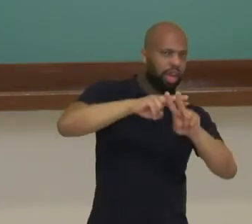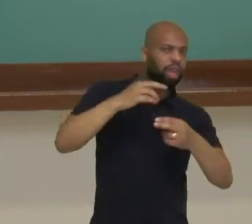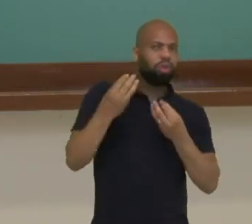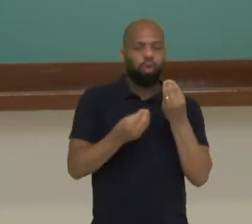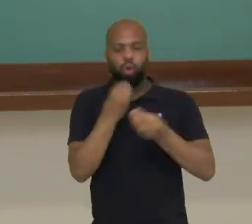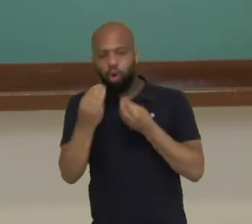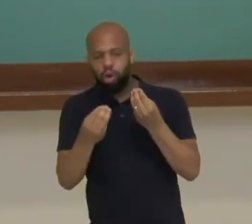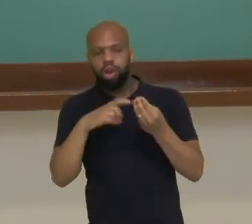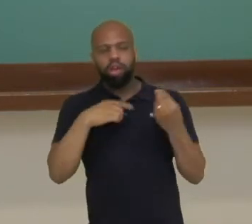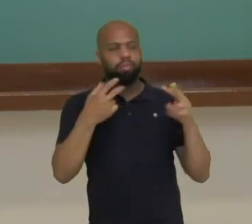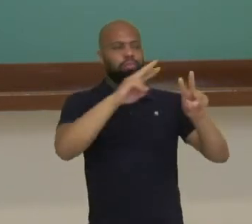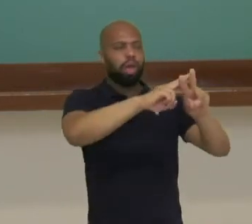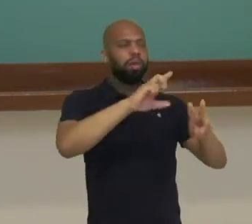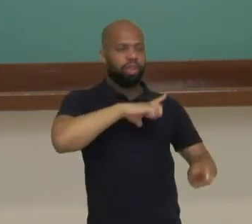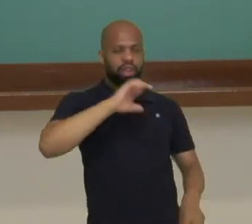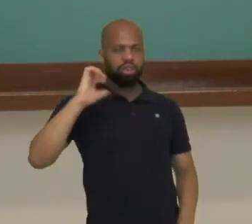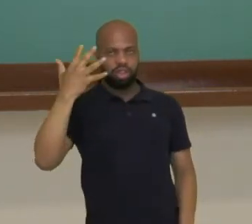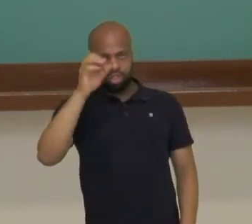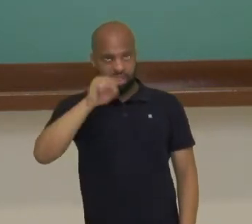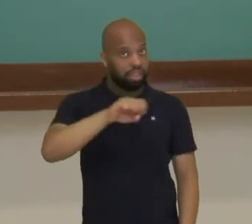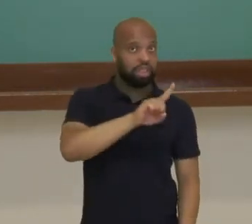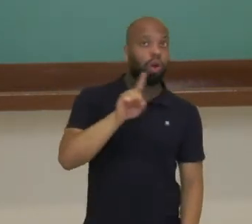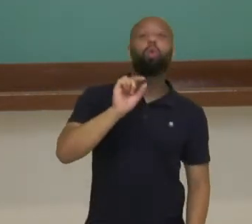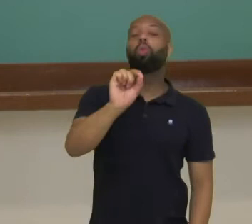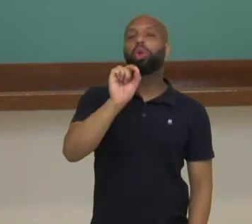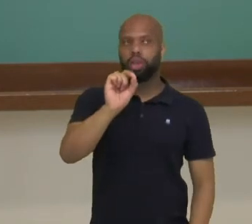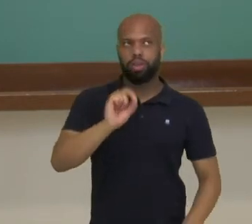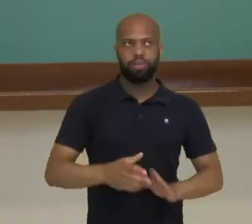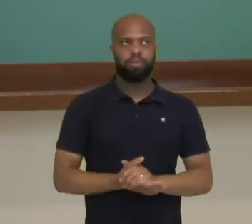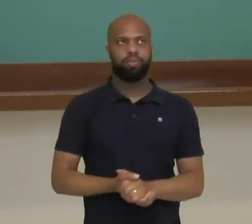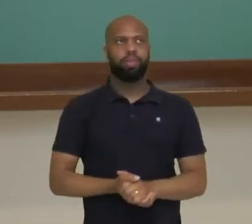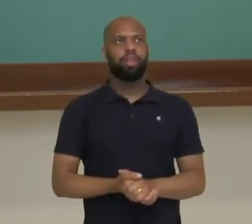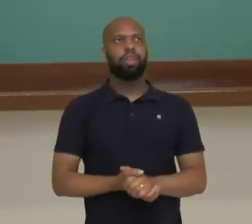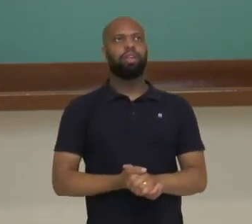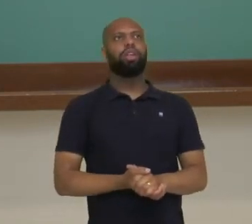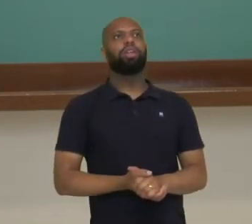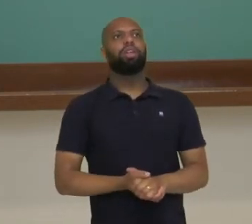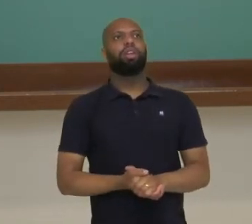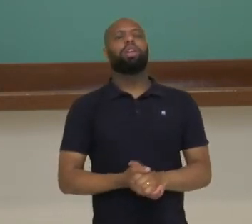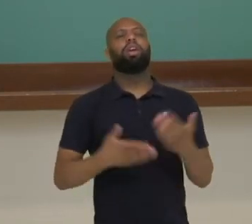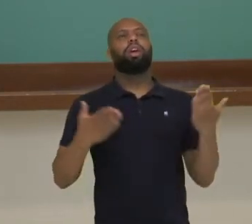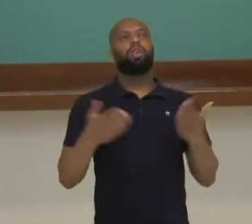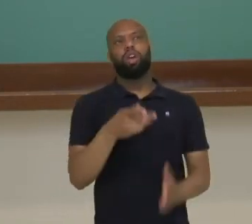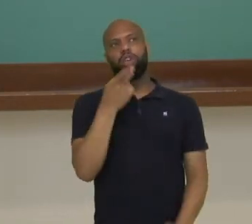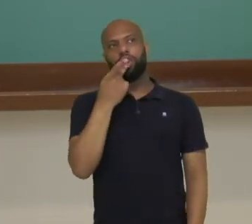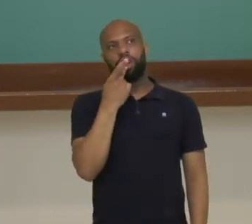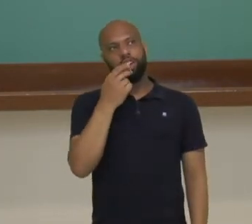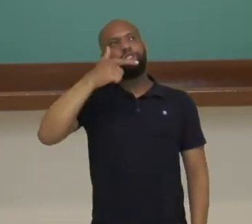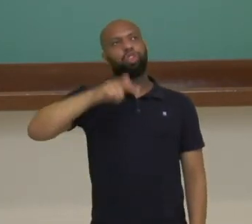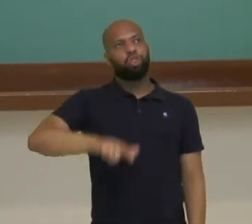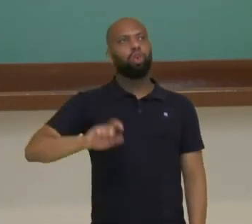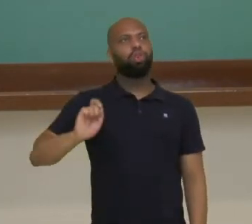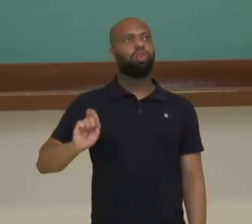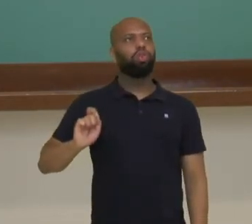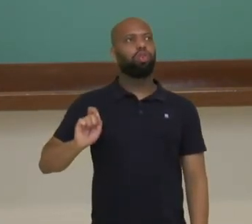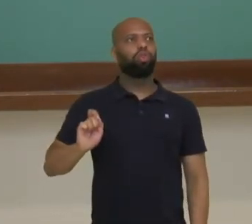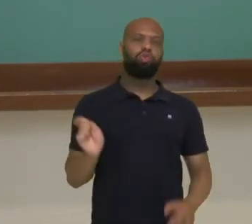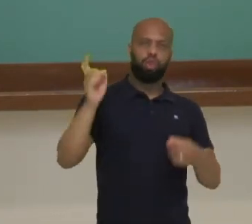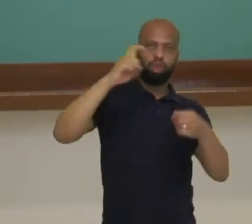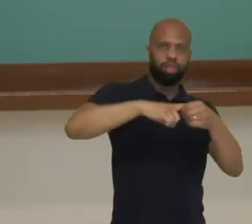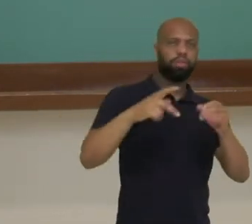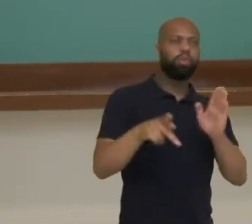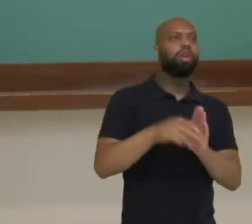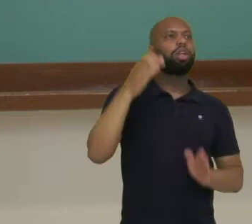pena deve acontecer ou não? Bom, gente, vamos falar agora de novo sobre voltar lá para o Dom